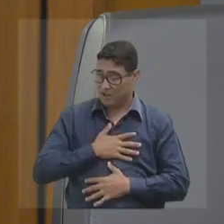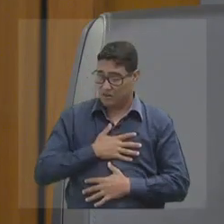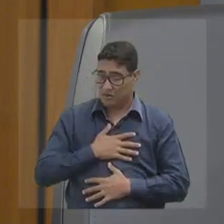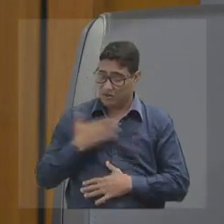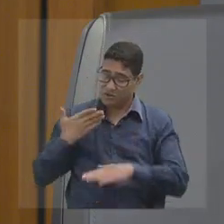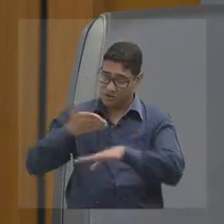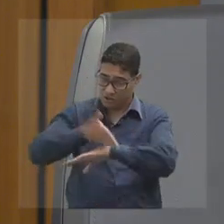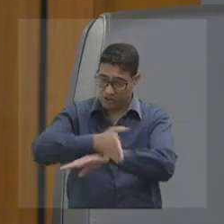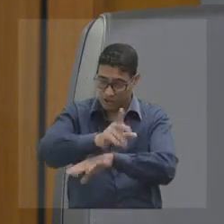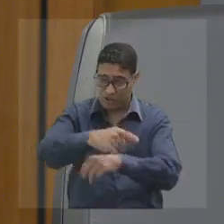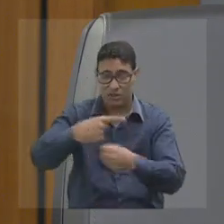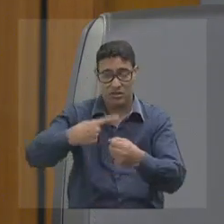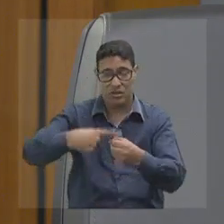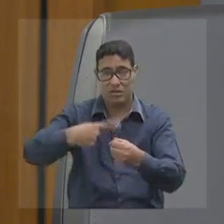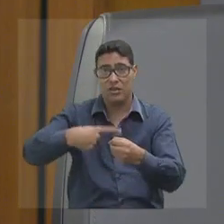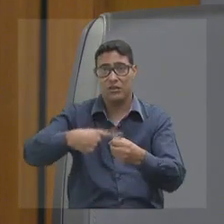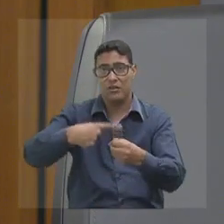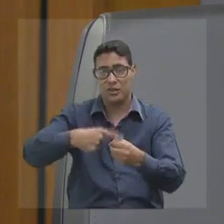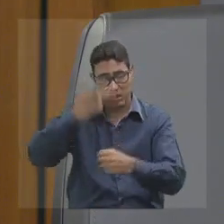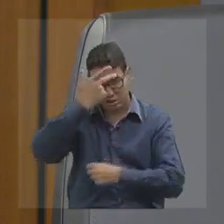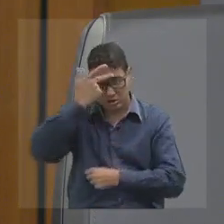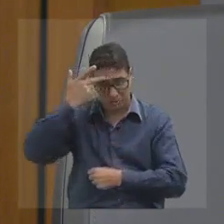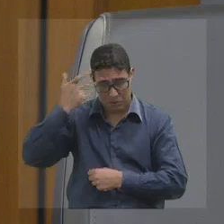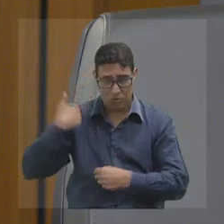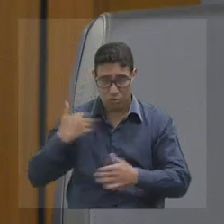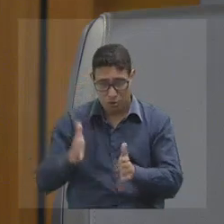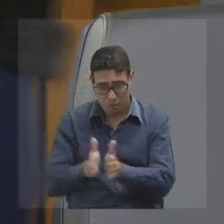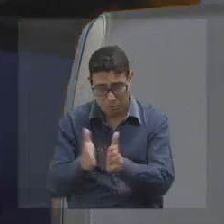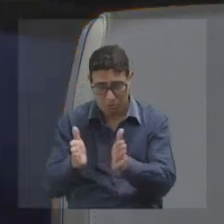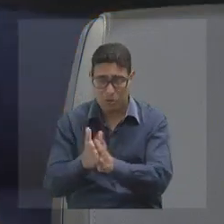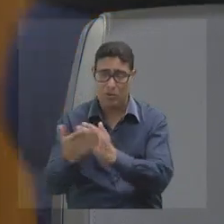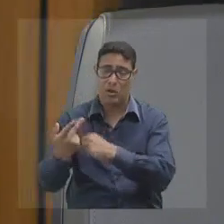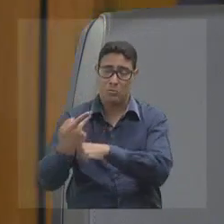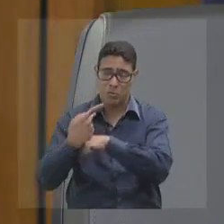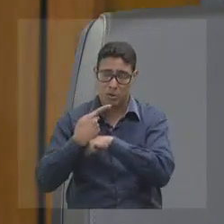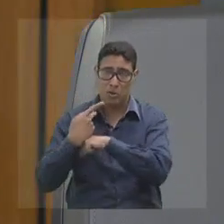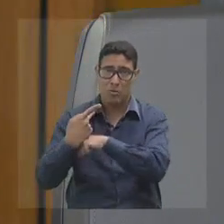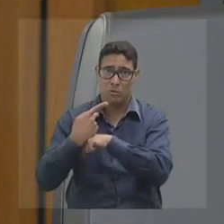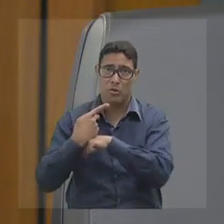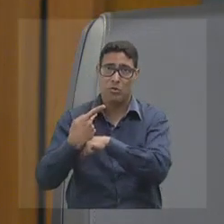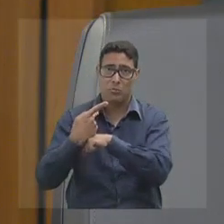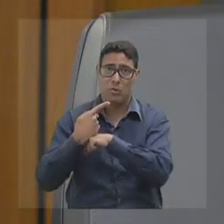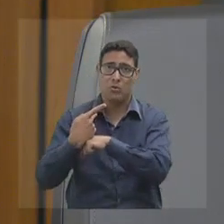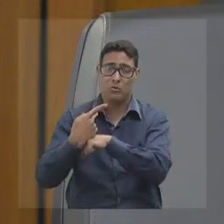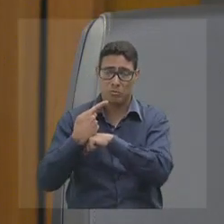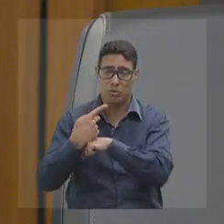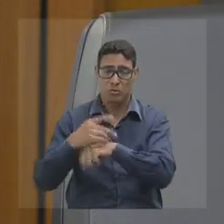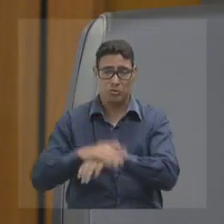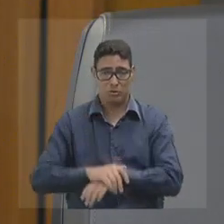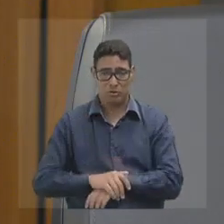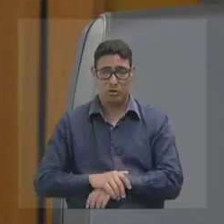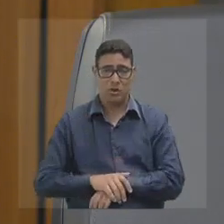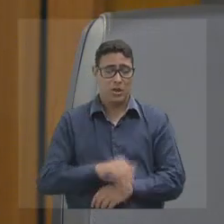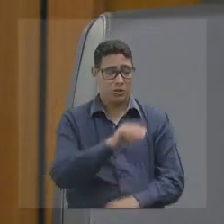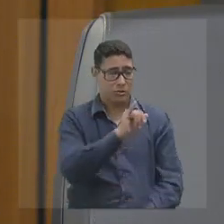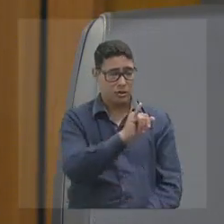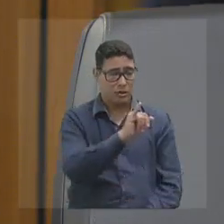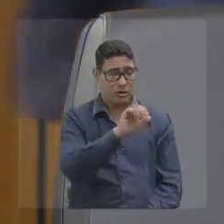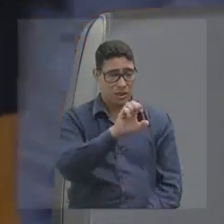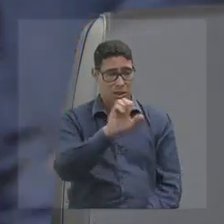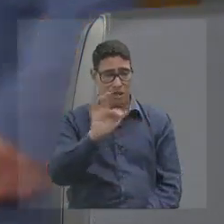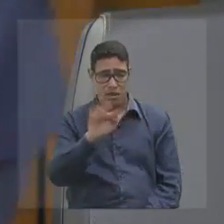no município Gente Pobre veio atrás de mim com milhões de morto para mim o papel do ief inclusive é um papel